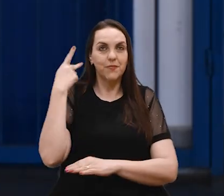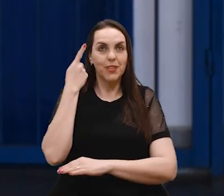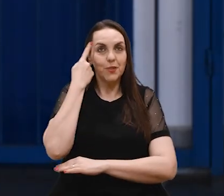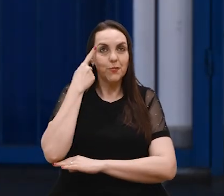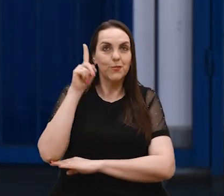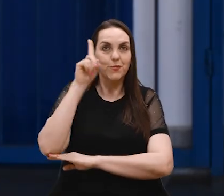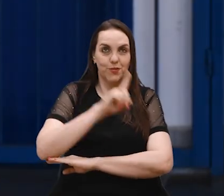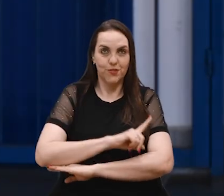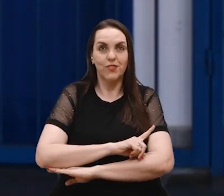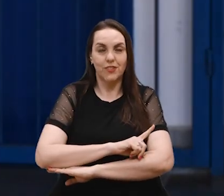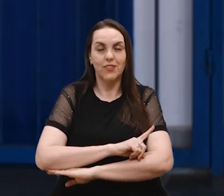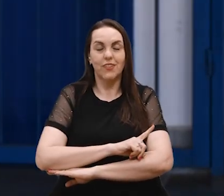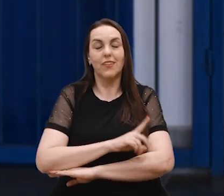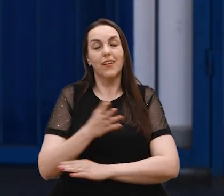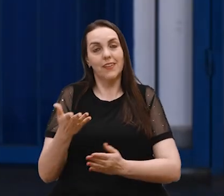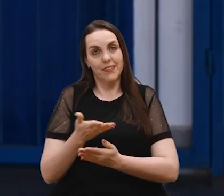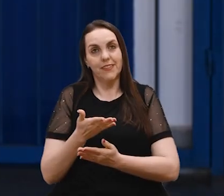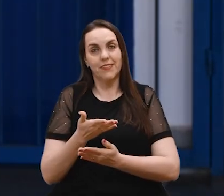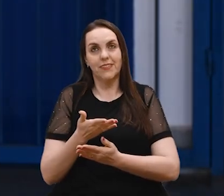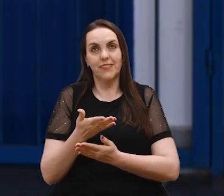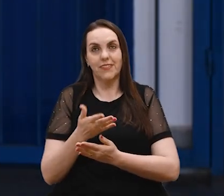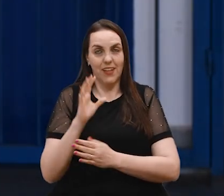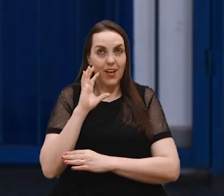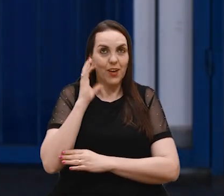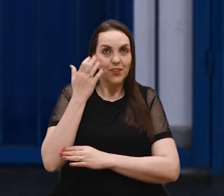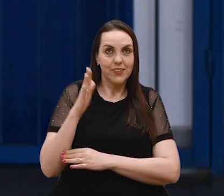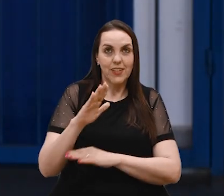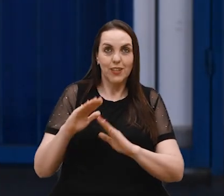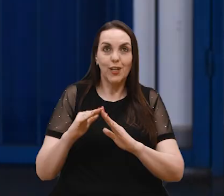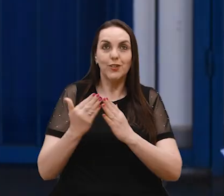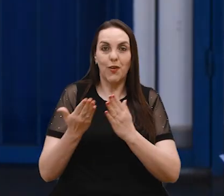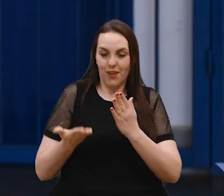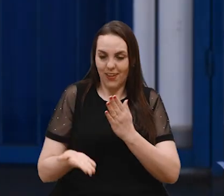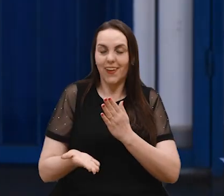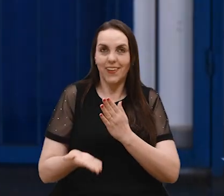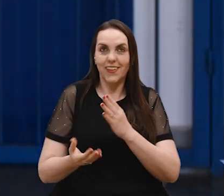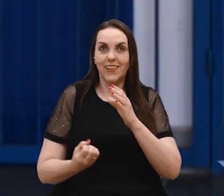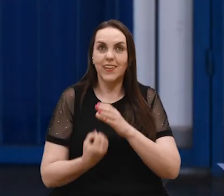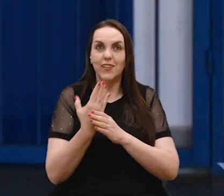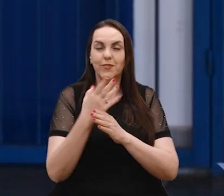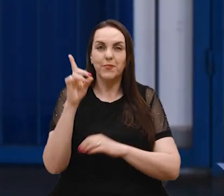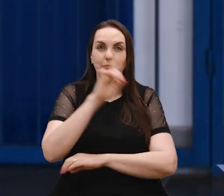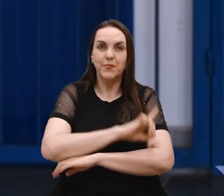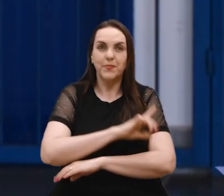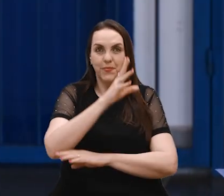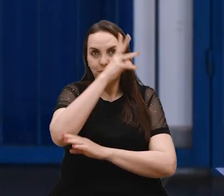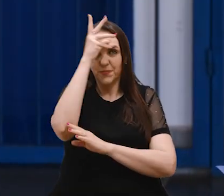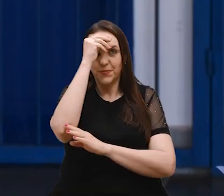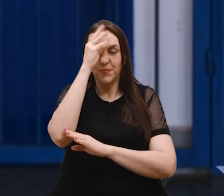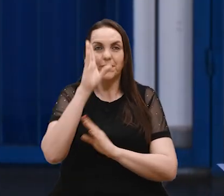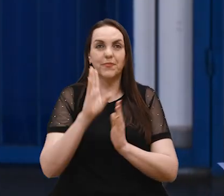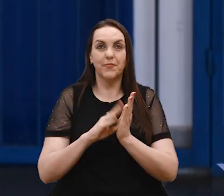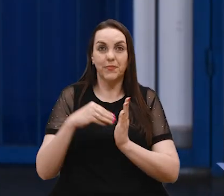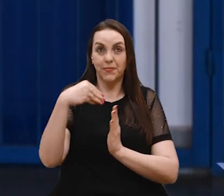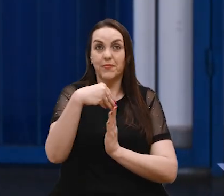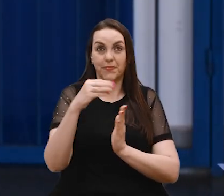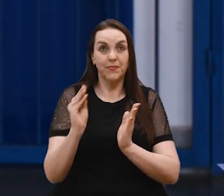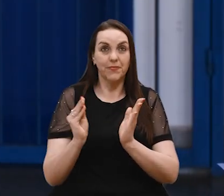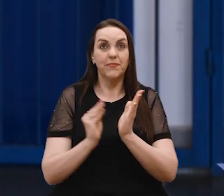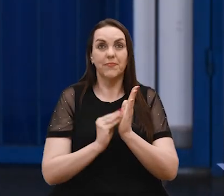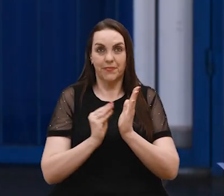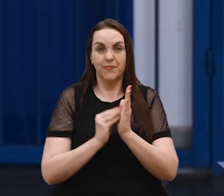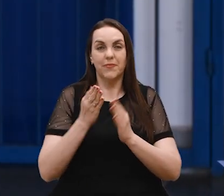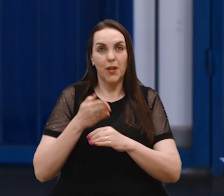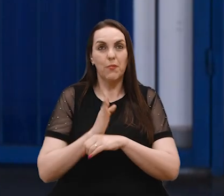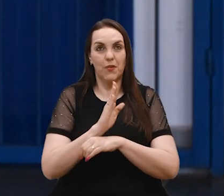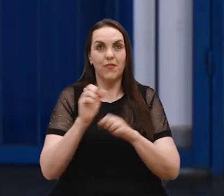um Dia, que rendeu aqui da escola a criação do Dia Municipal do Estudante Imigrante, aprovada